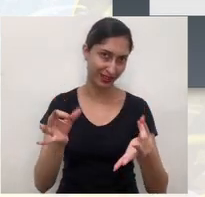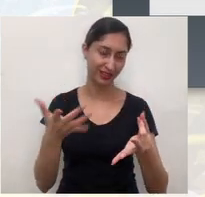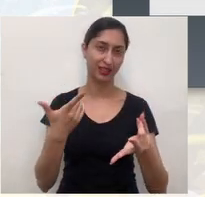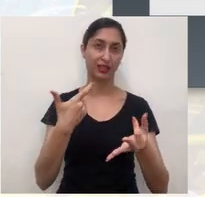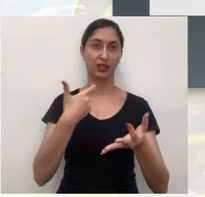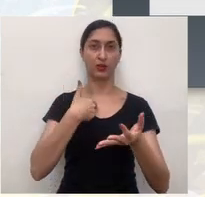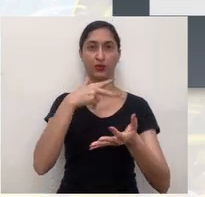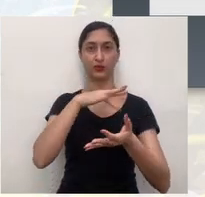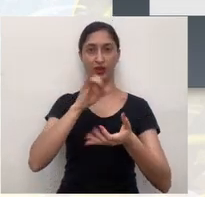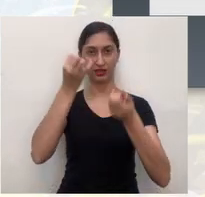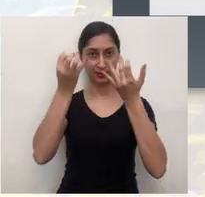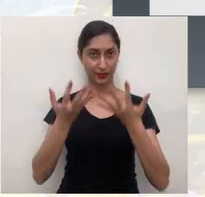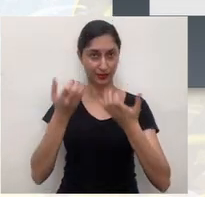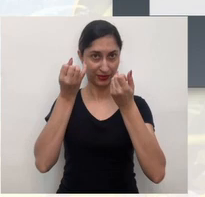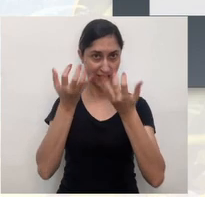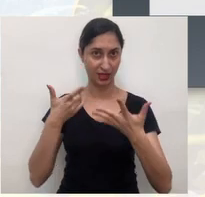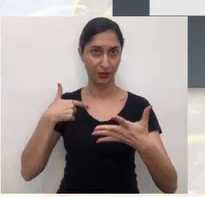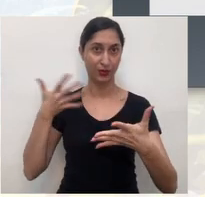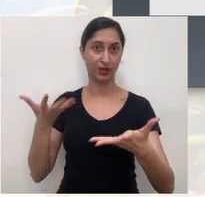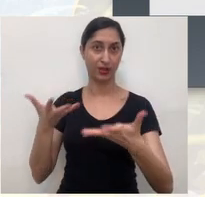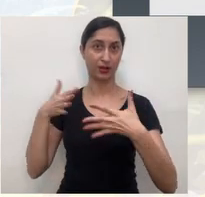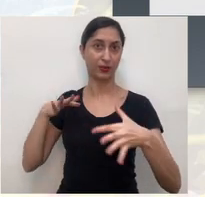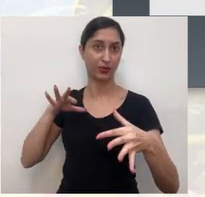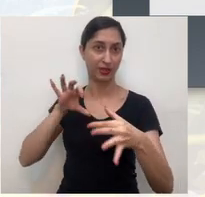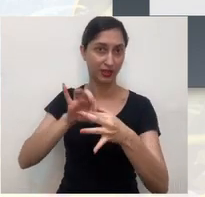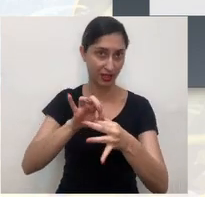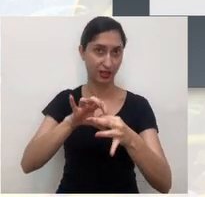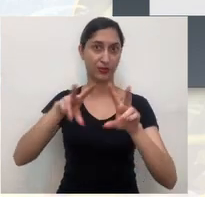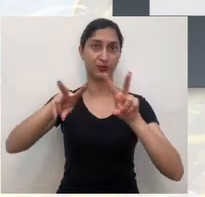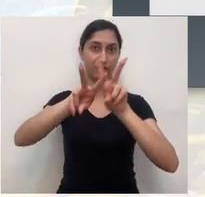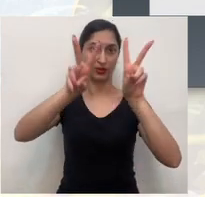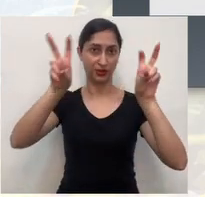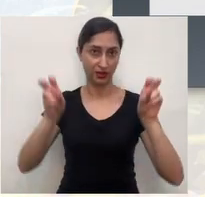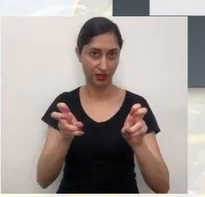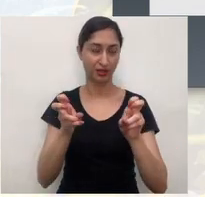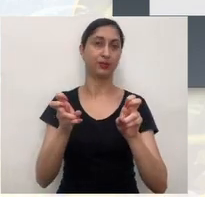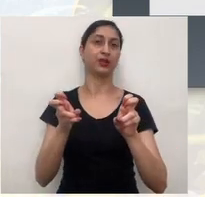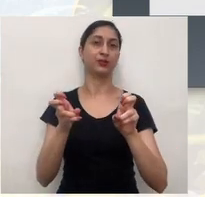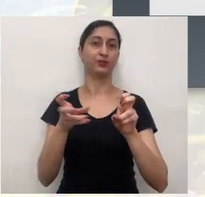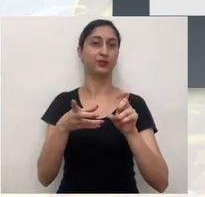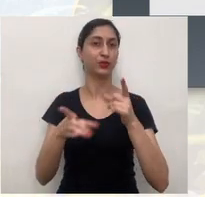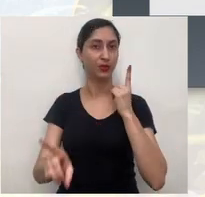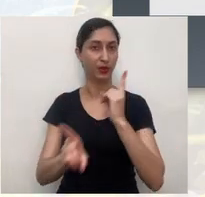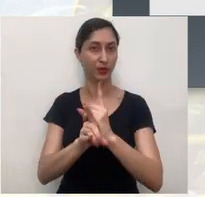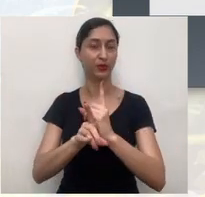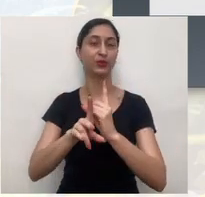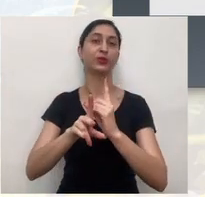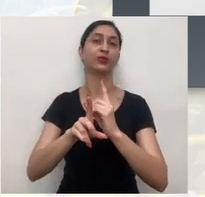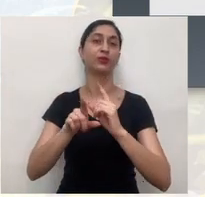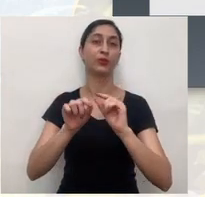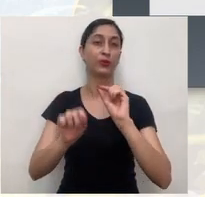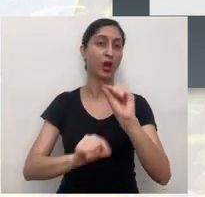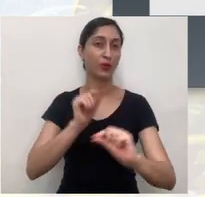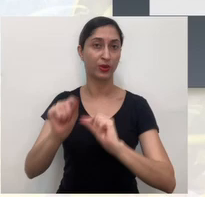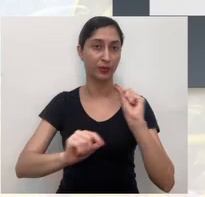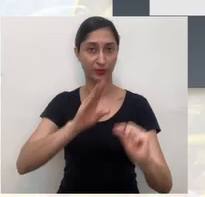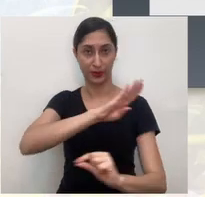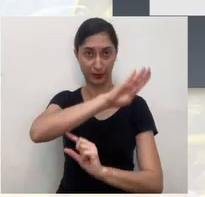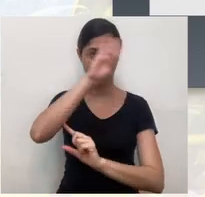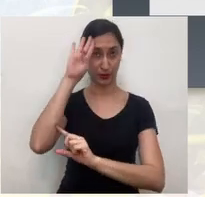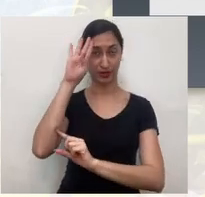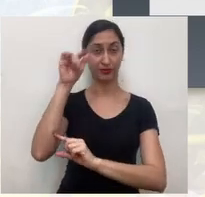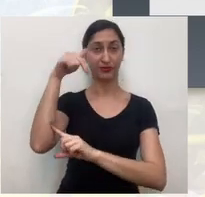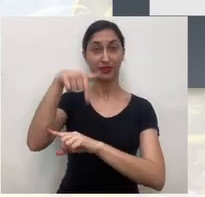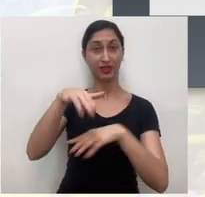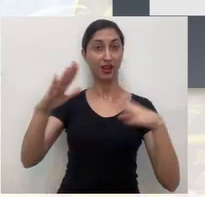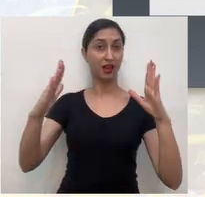que eu vou falar com o tema do encontro, que é Pampulha, né? E essa casa, assim, que eu nunca